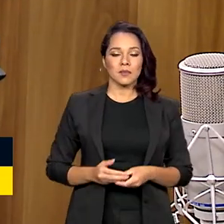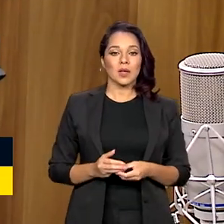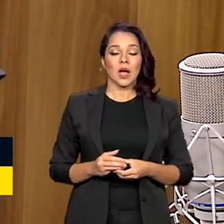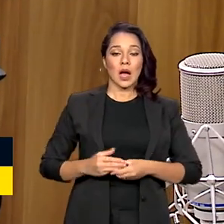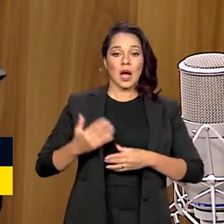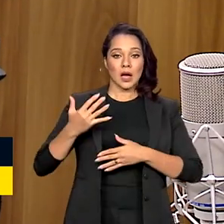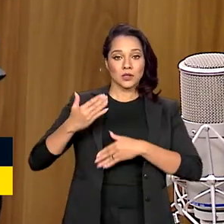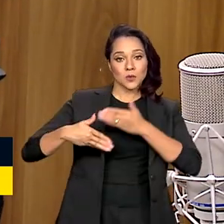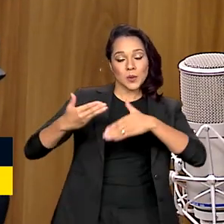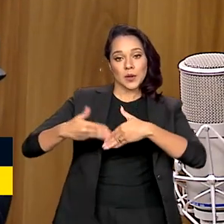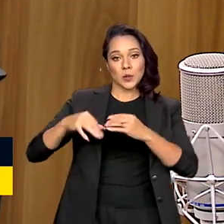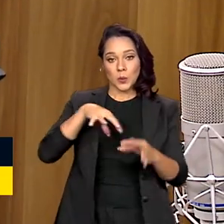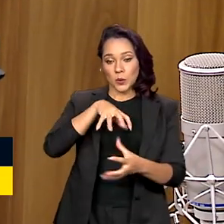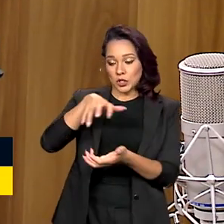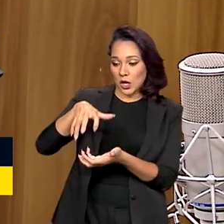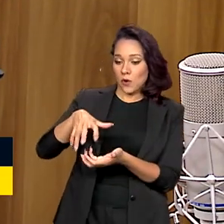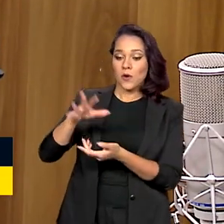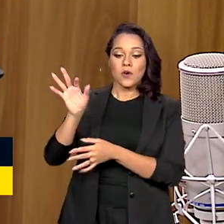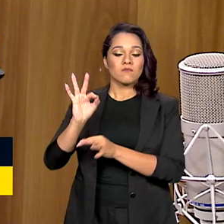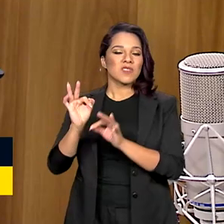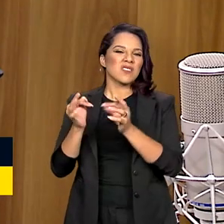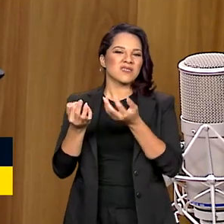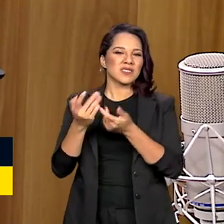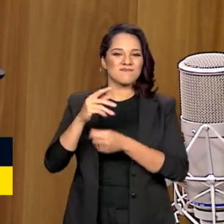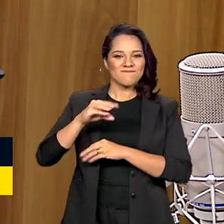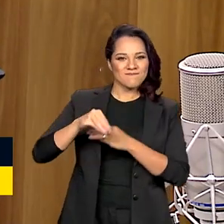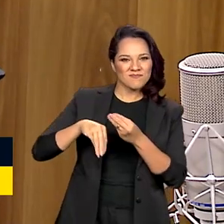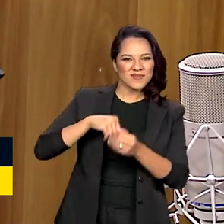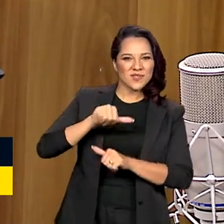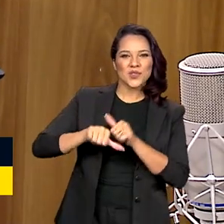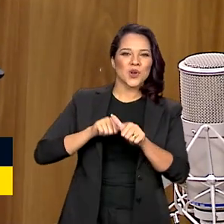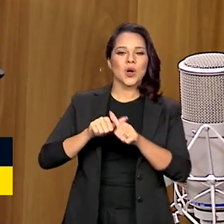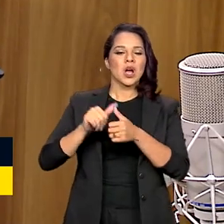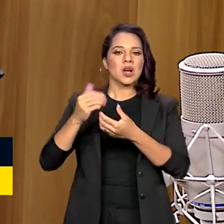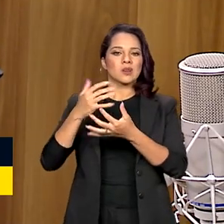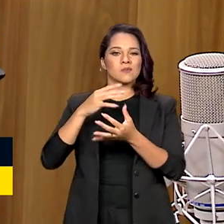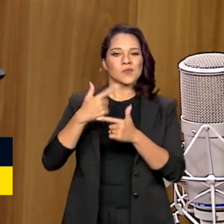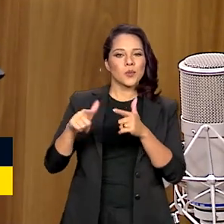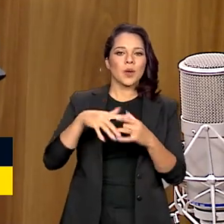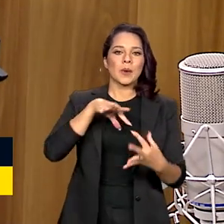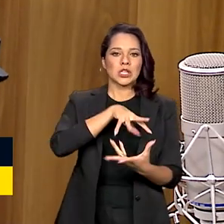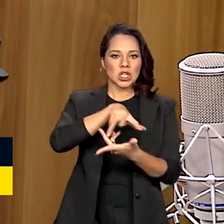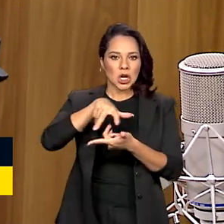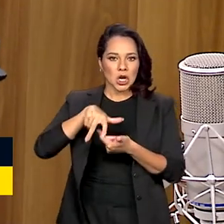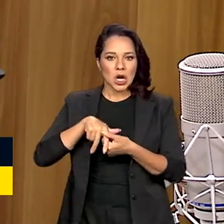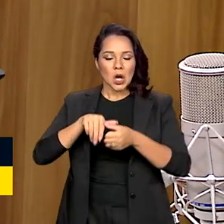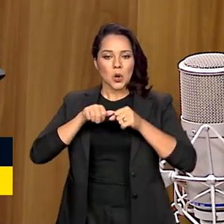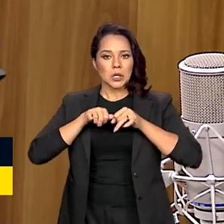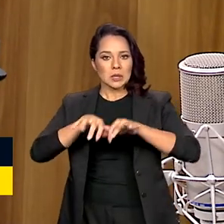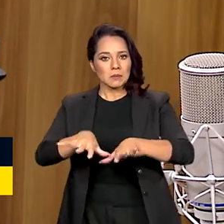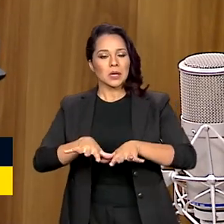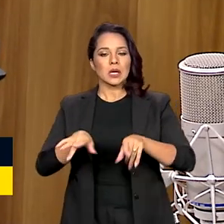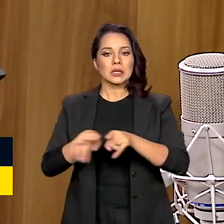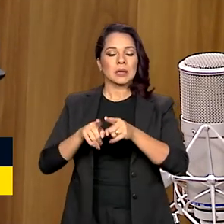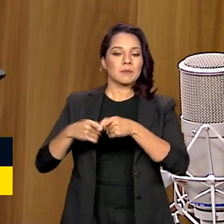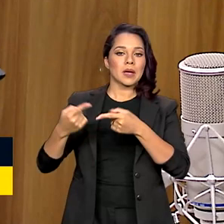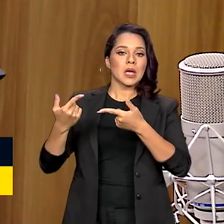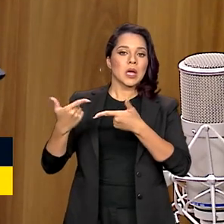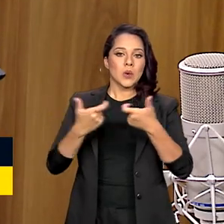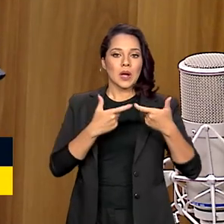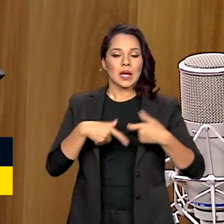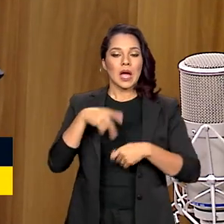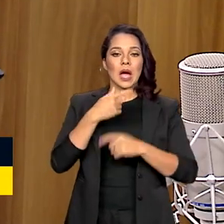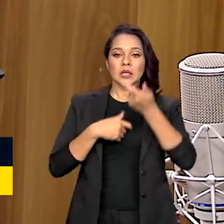cadeia de suprimento global foi desestruturada com a pandemia e com a guerra que está acontecendo, o conflito que está acontecendo na